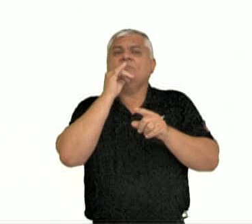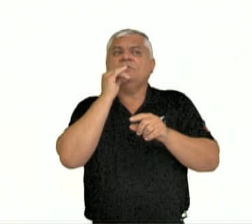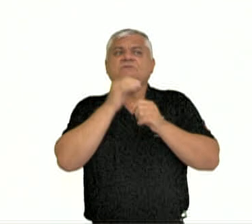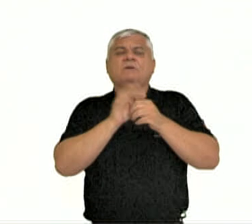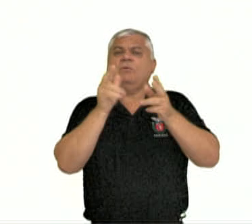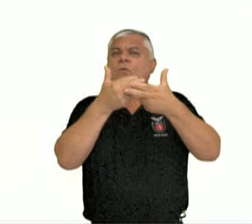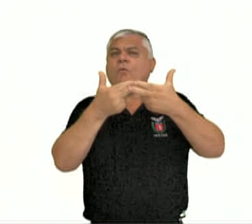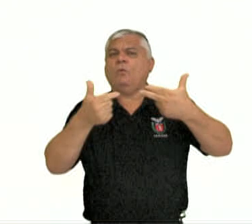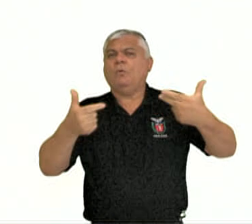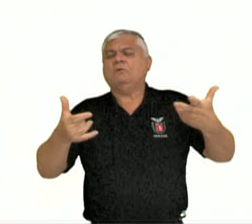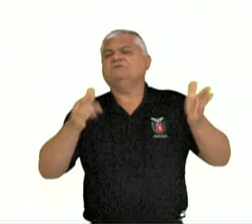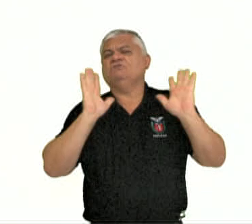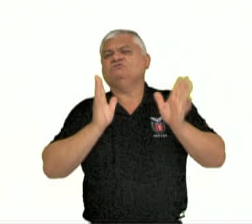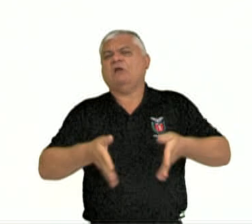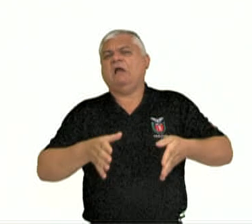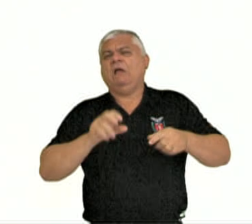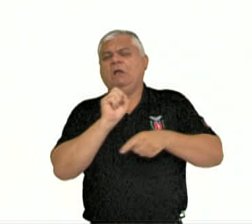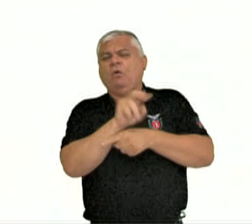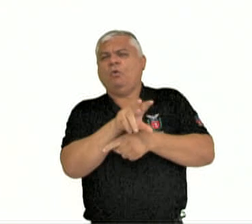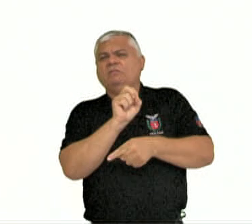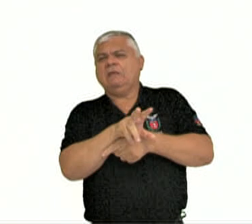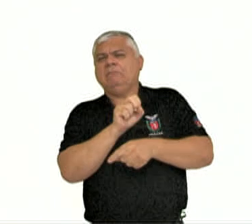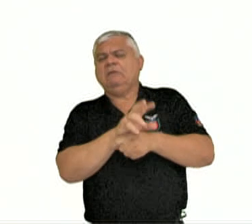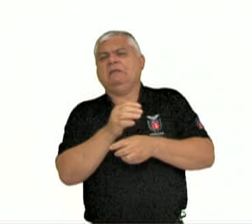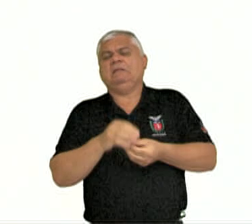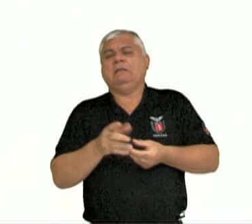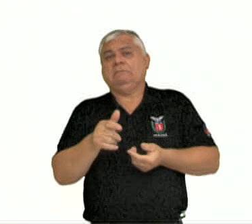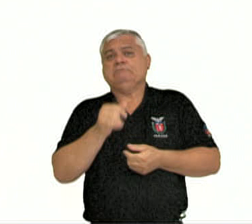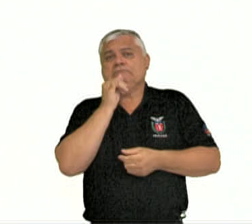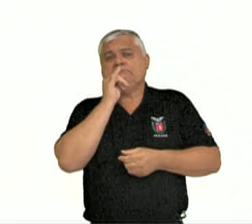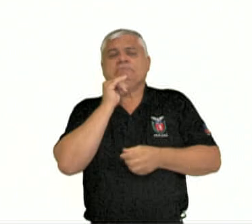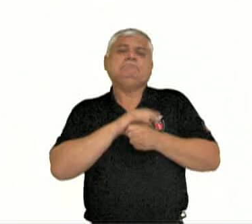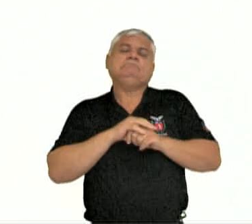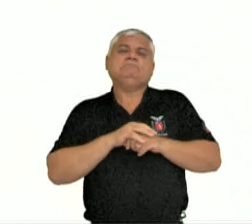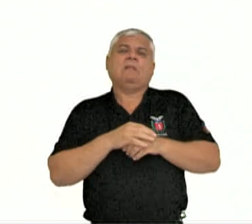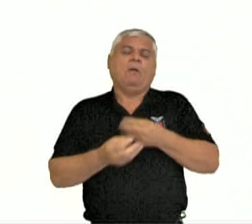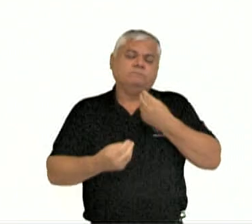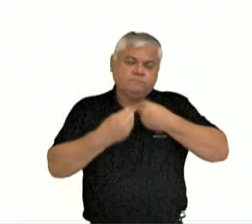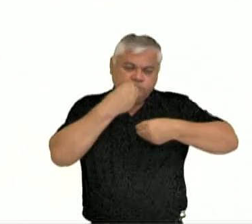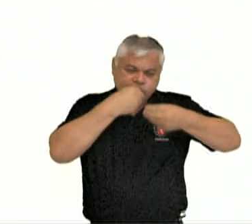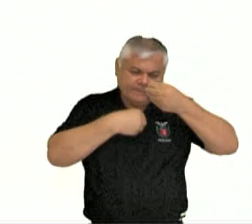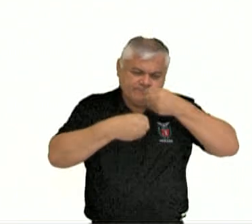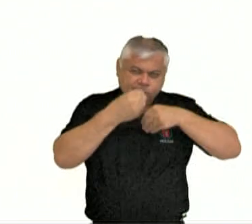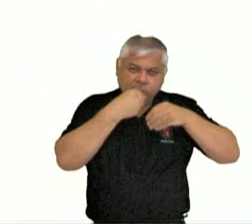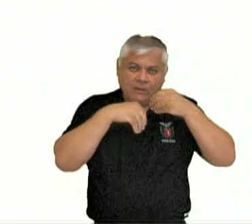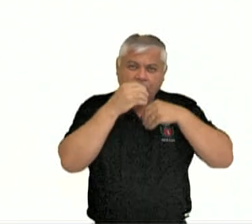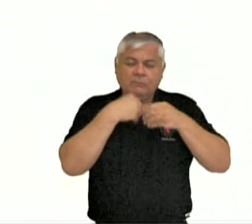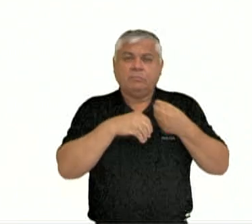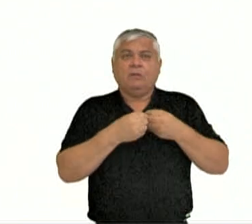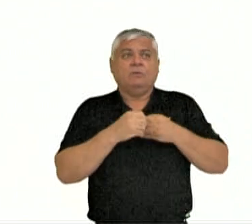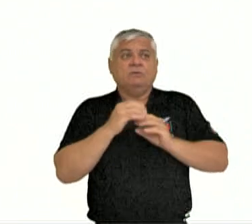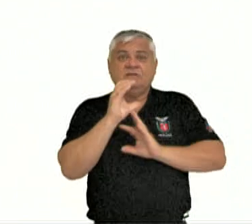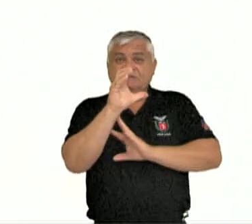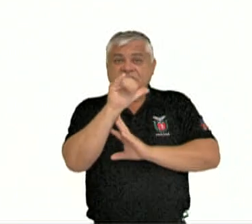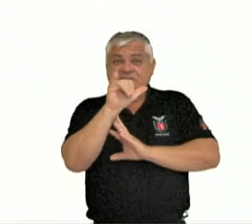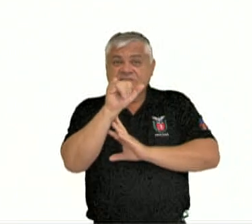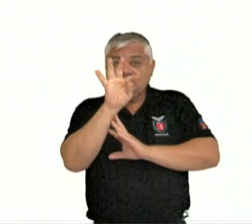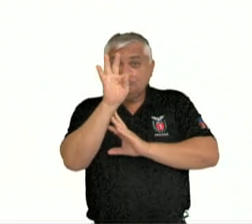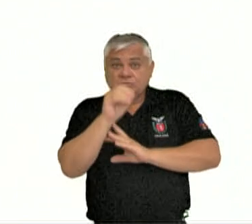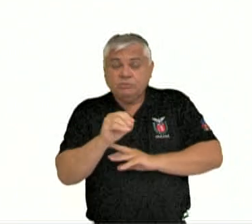alimentos contaminados, então quando a gente se alimenta, né, com esses alimentos contaminados com cisto, né,